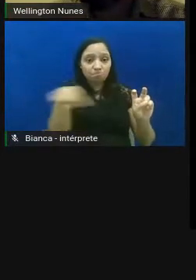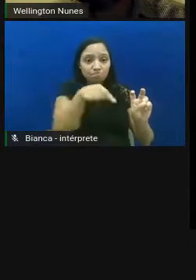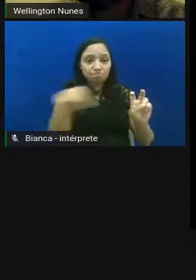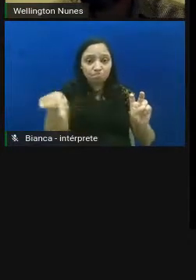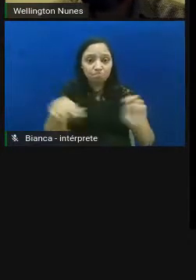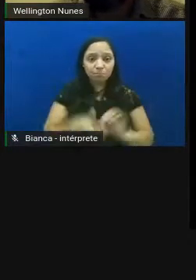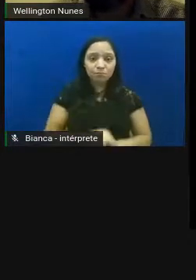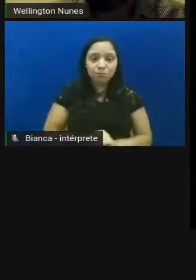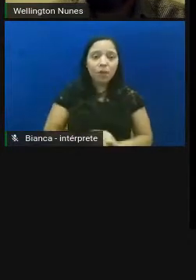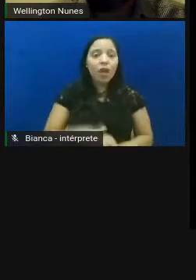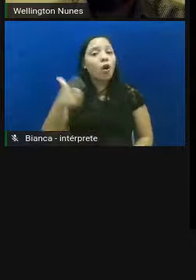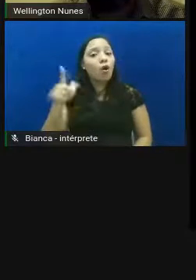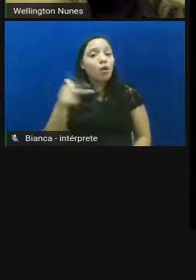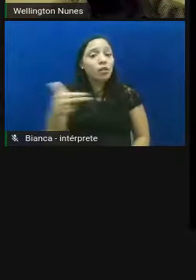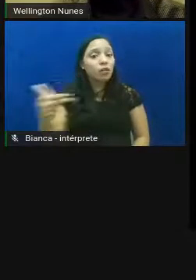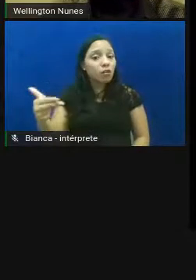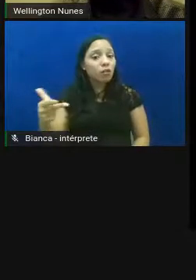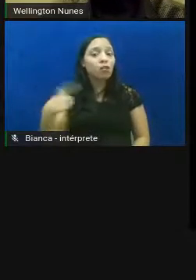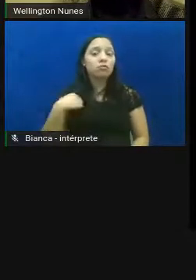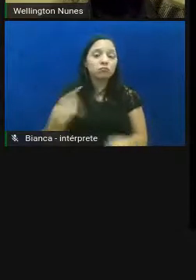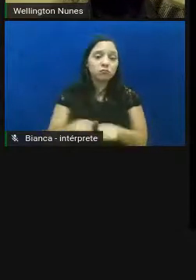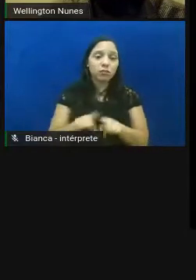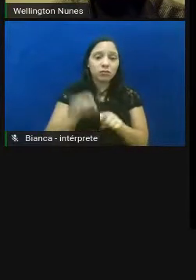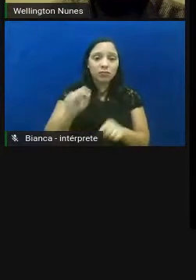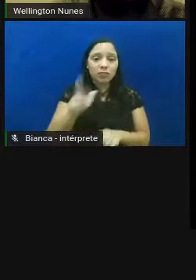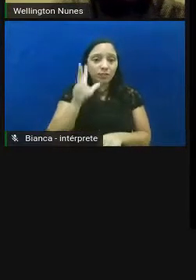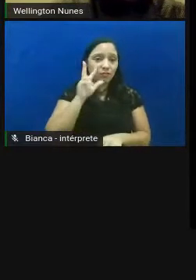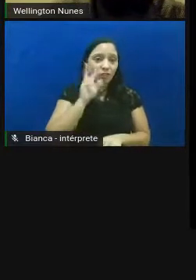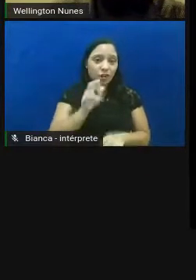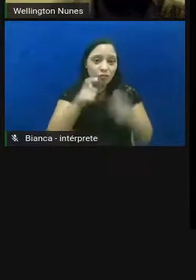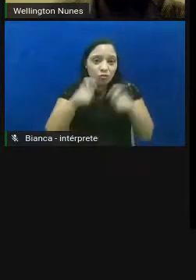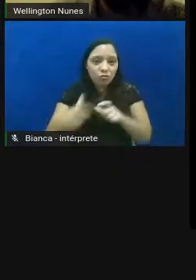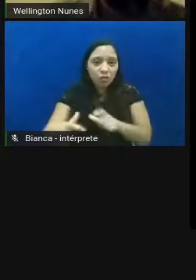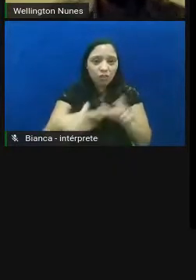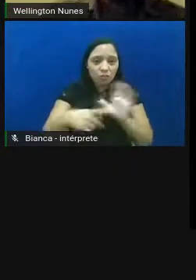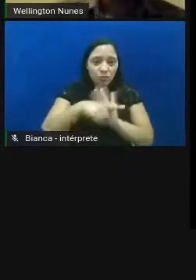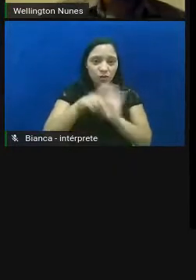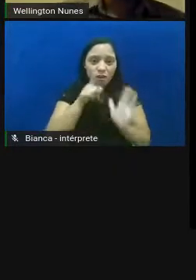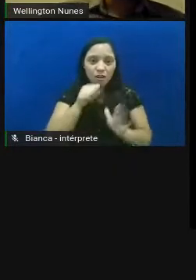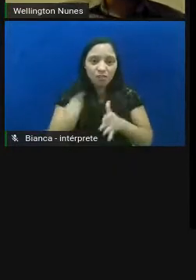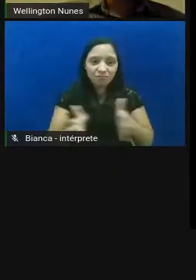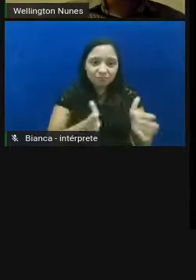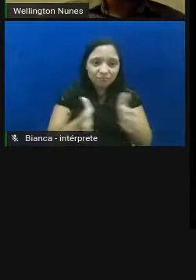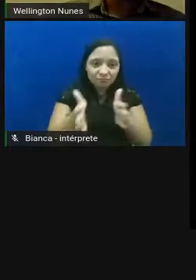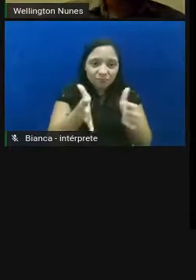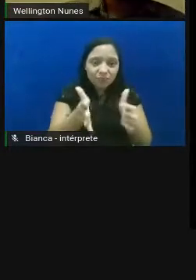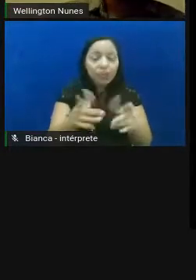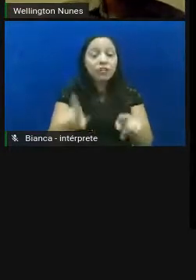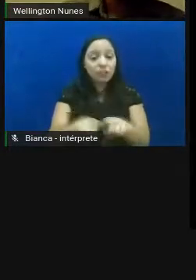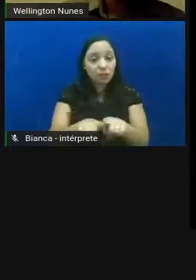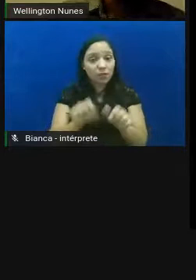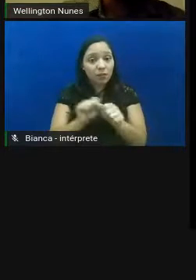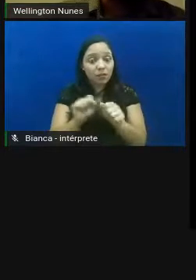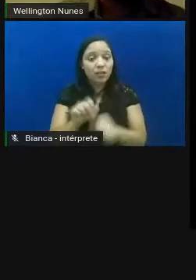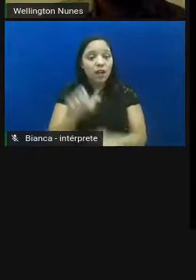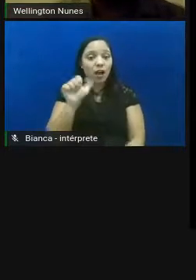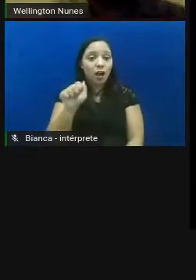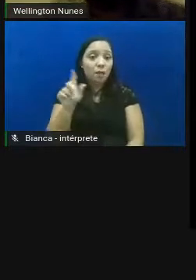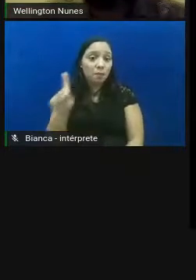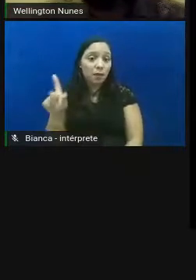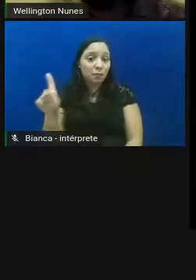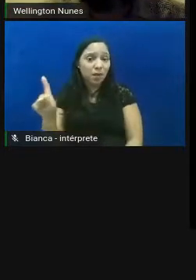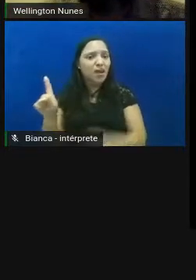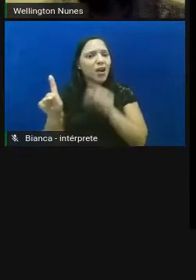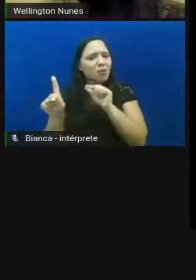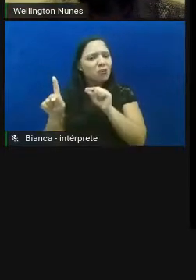da drenagem, é fazer as APPs, as áreas de preservação permanente. Aqui no caso